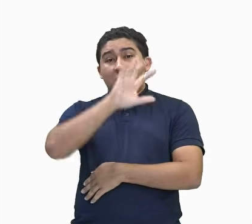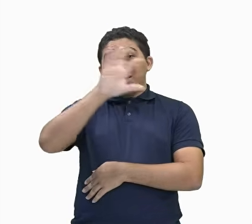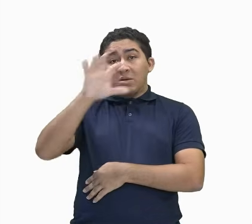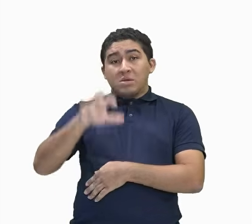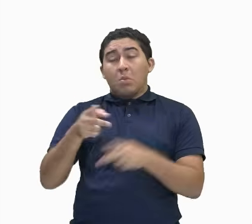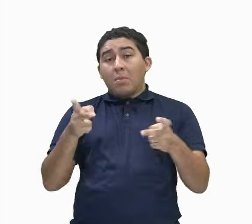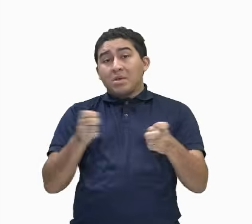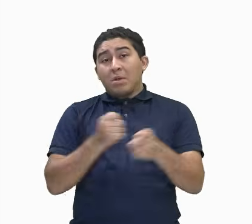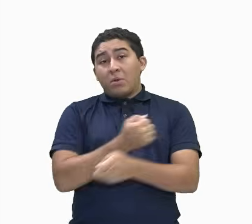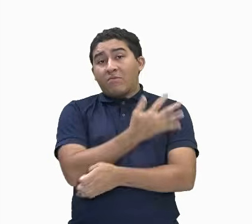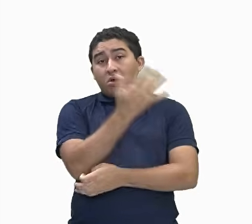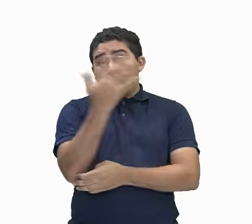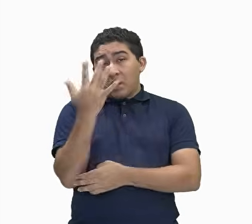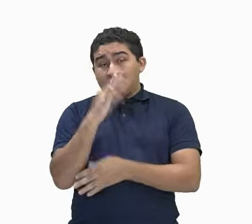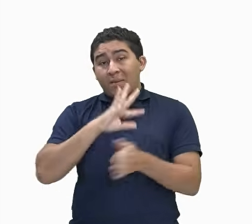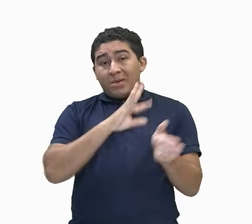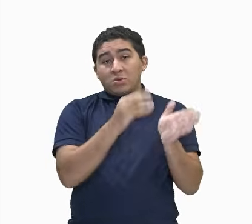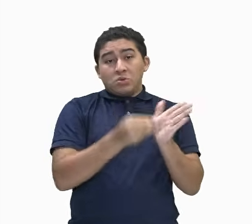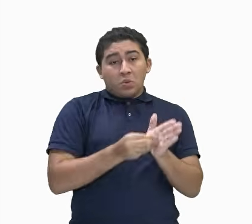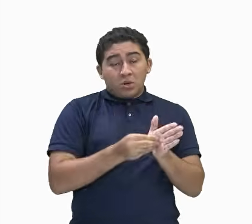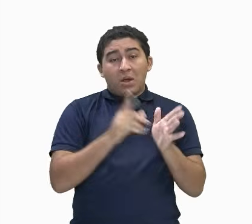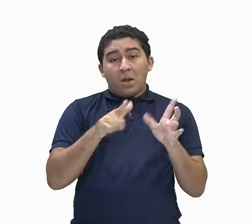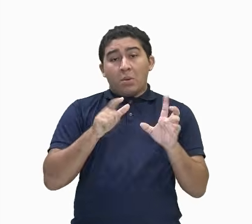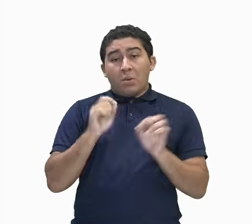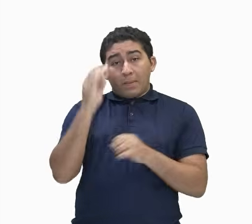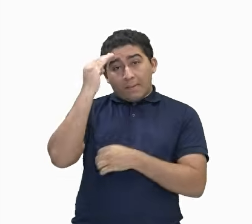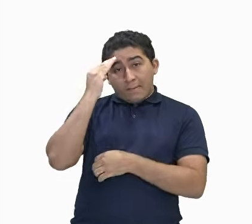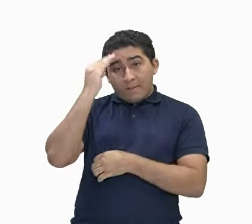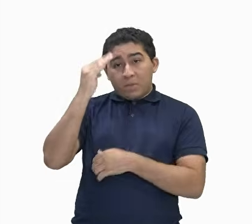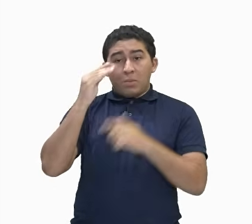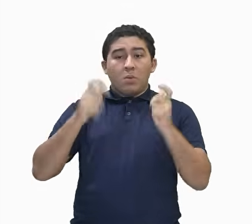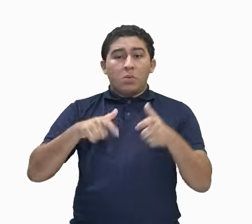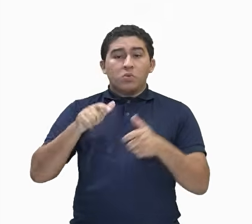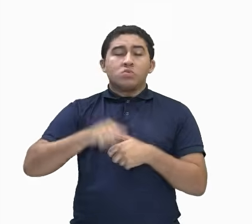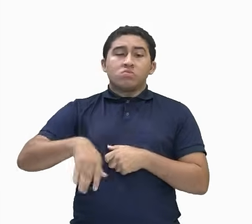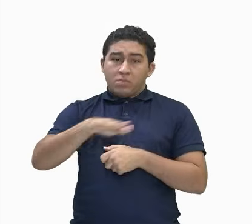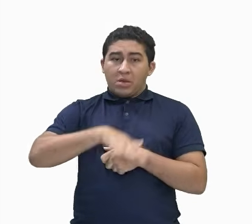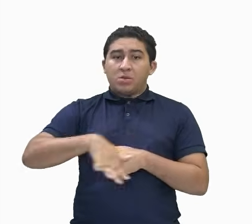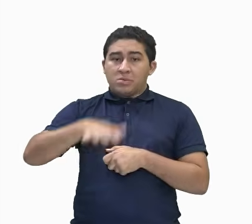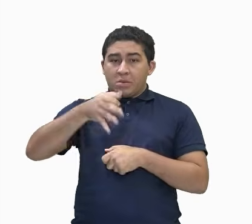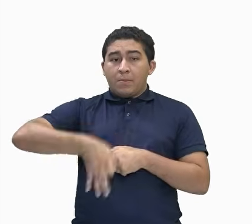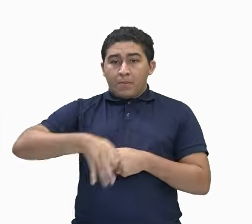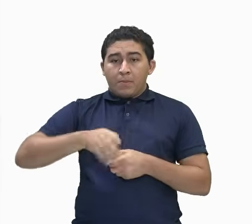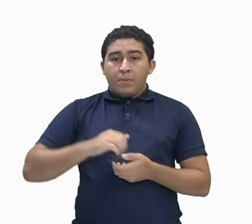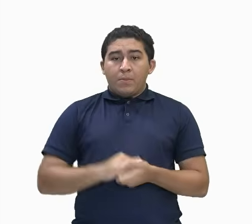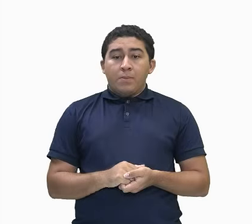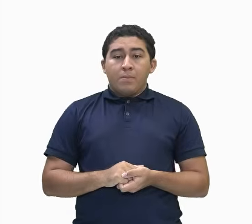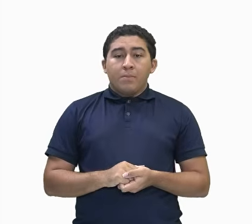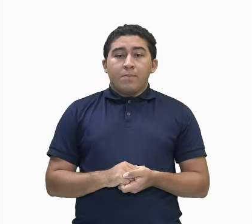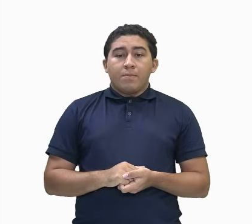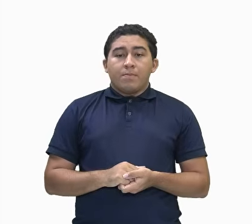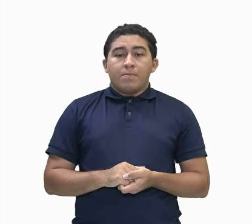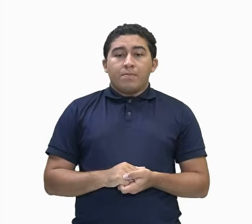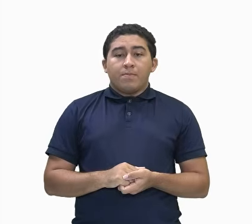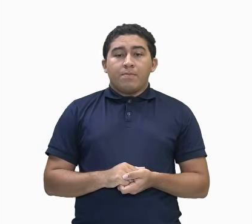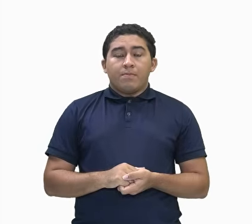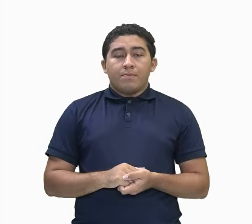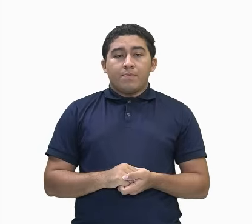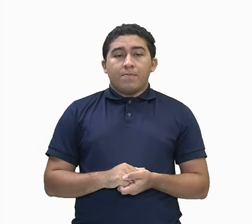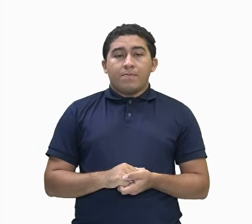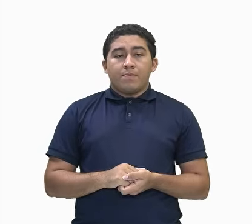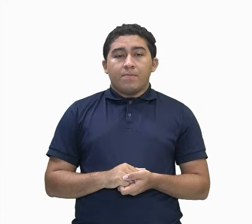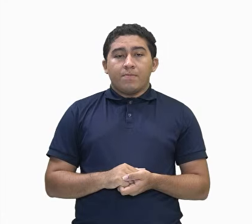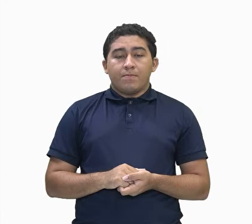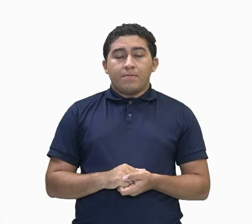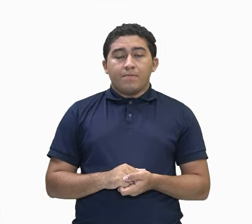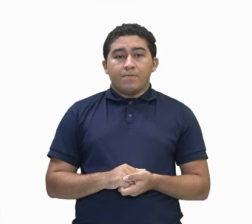floresta amazônica, que acaba predominando nessa área. Então, olha só. Esse clima, o clima equatorial,